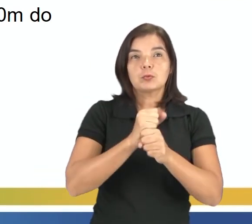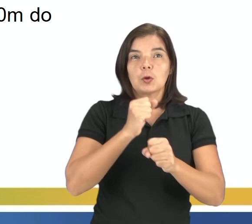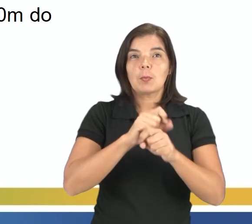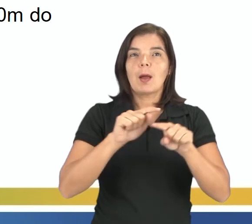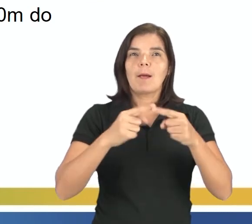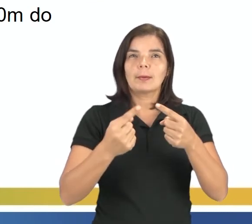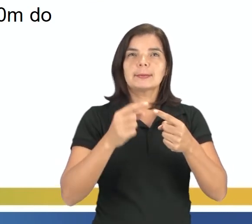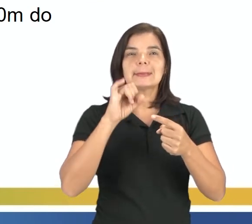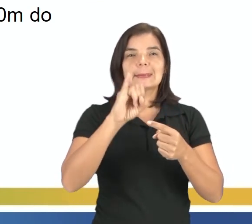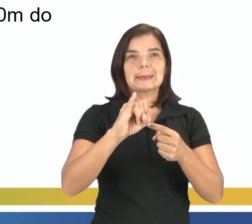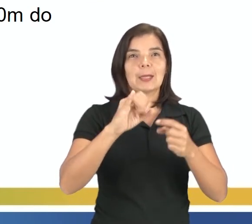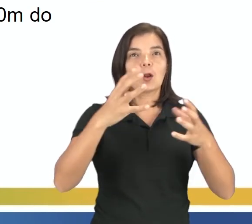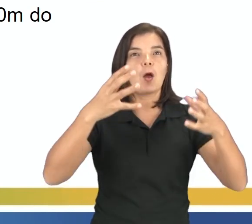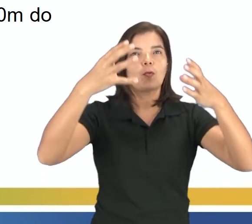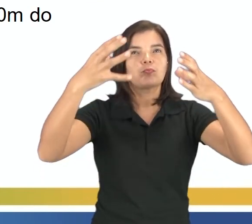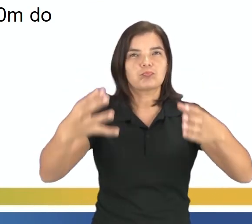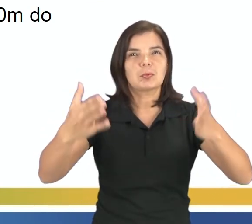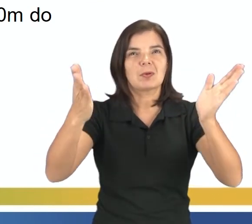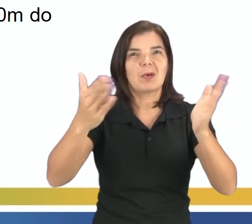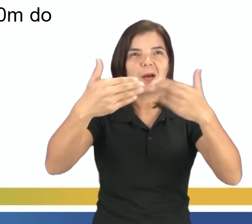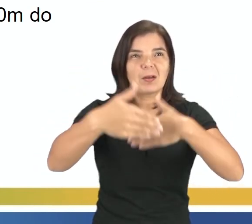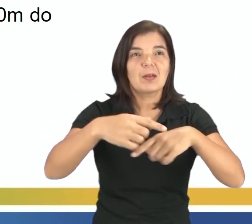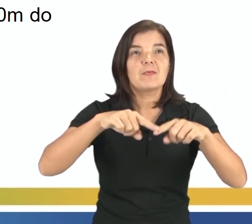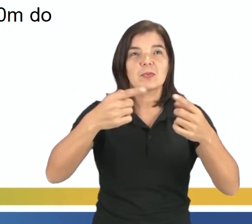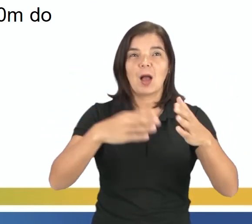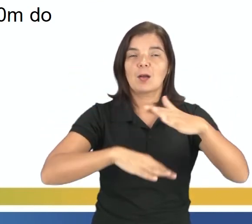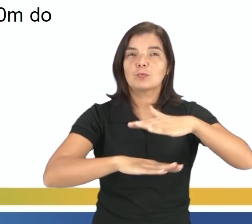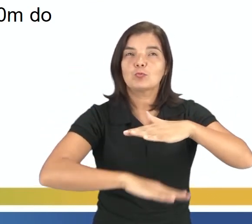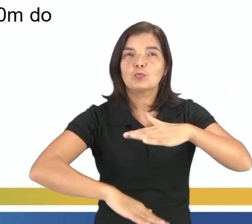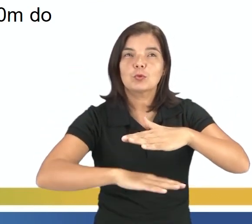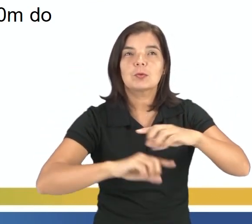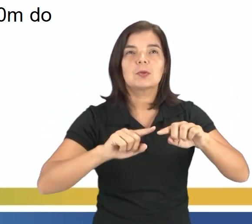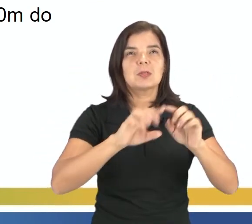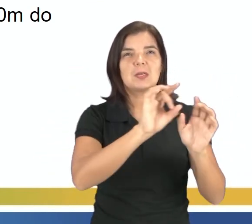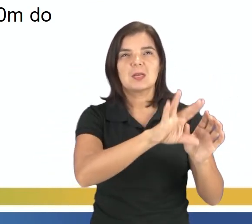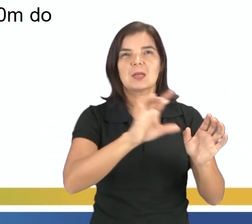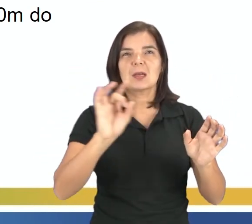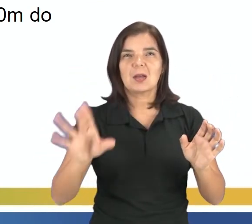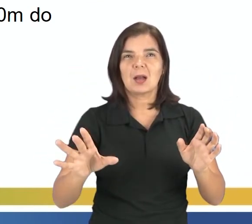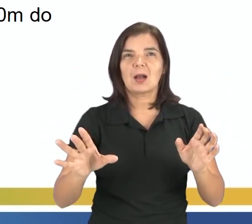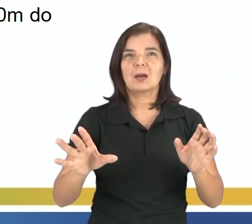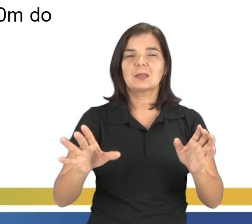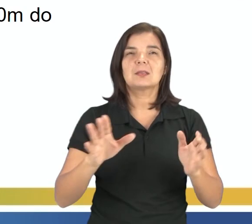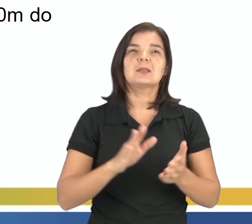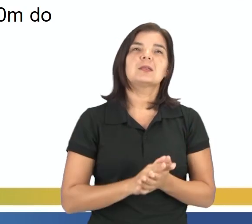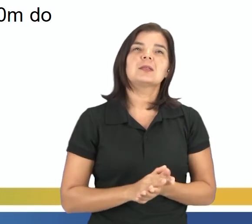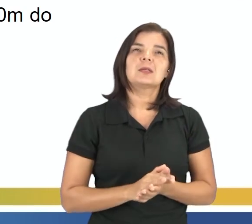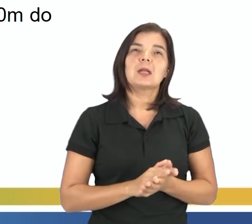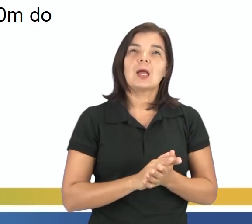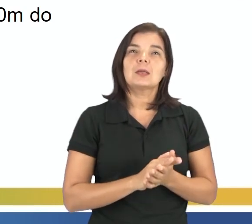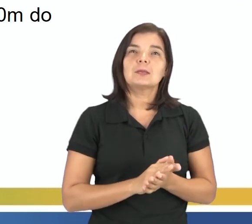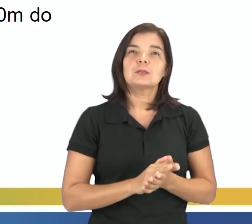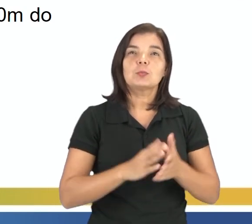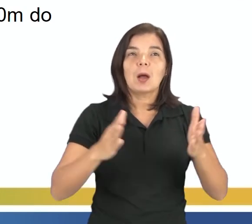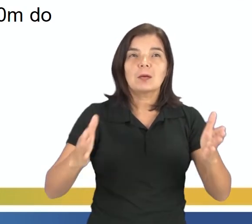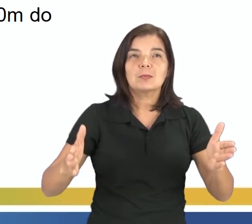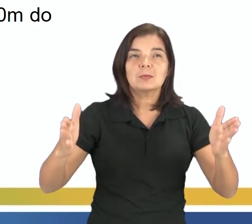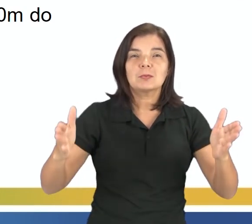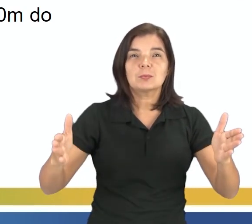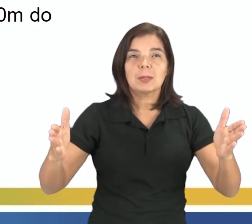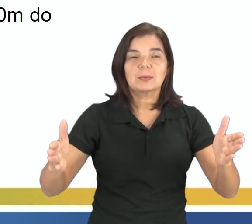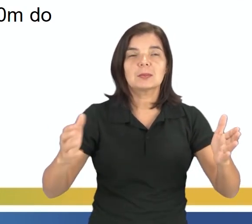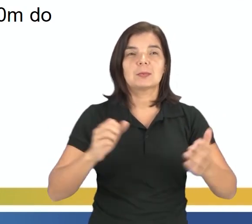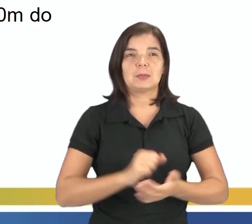pontos eram marcados colocando-se a bola em caixa que ficava no chão, uma das 6 de cada lado